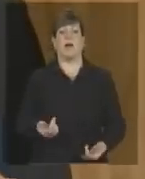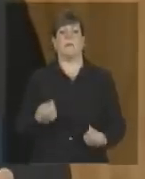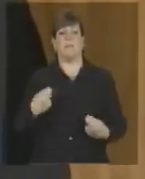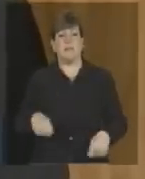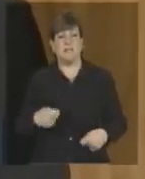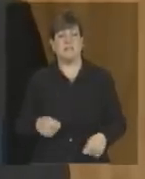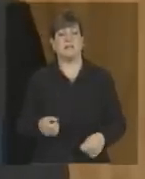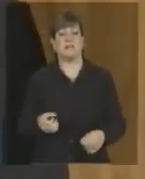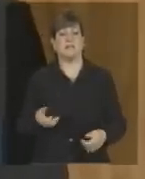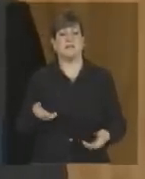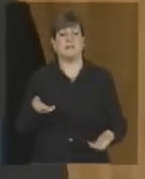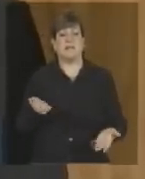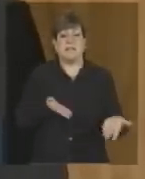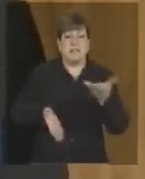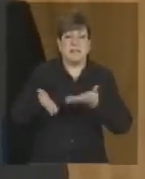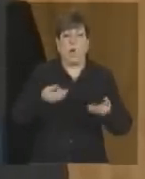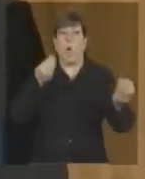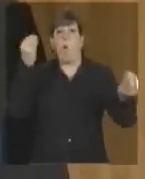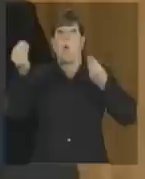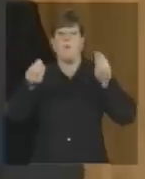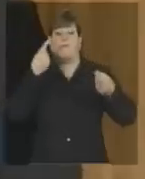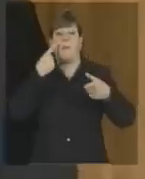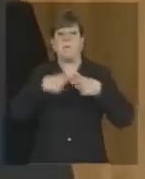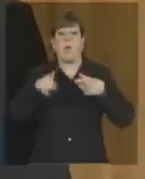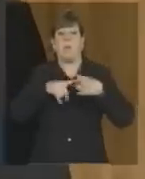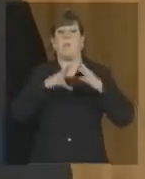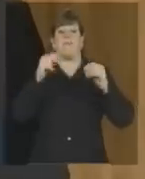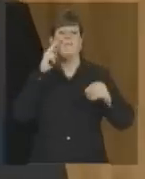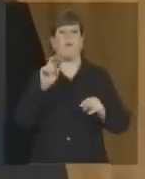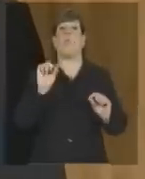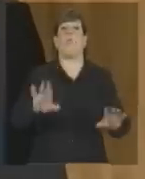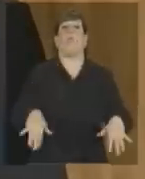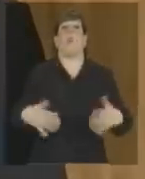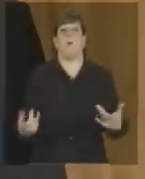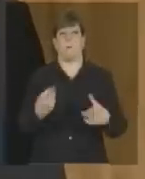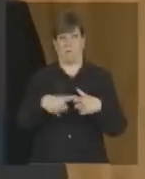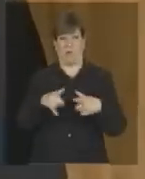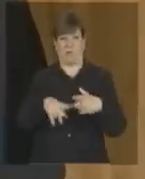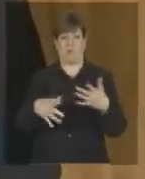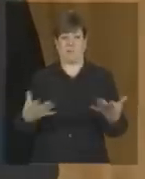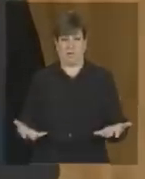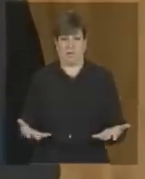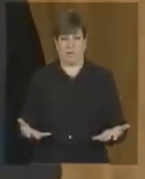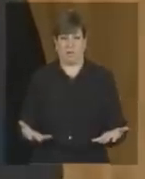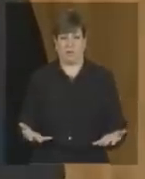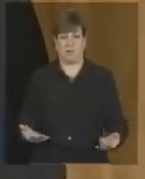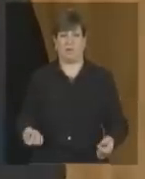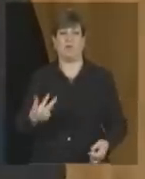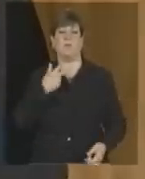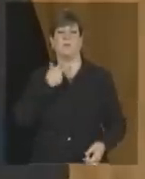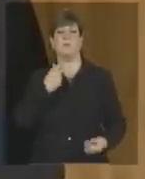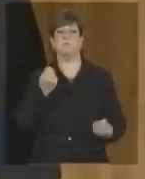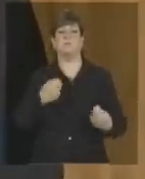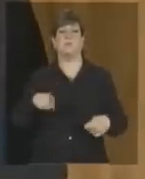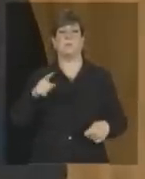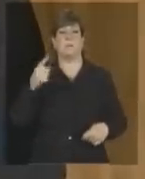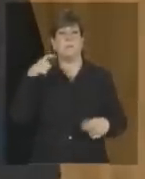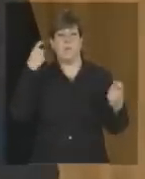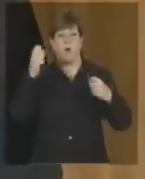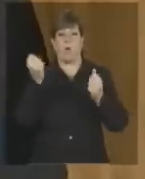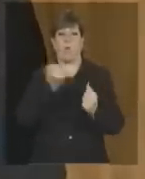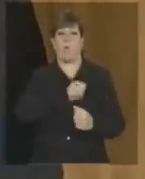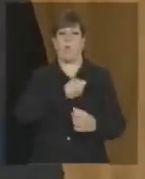mais apropriada, dependendo de qual problema foi gerado. Então, pessoalmente, não devemos nos preocupar com o número. O